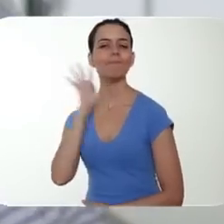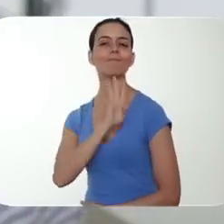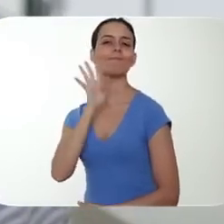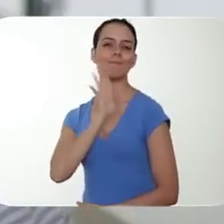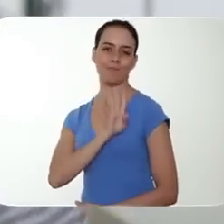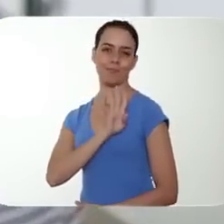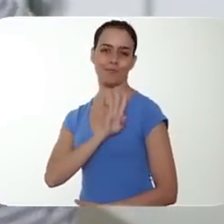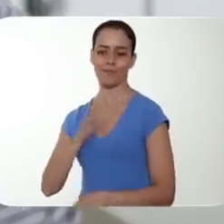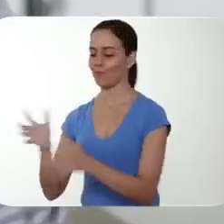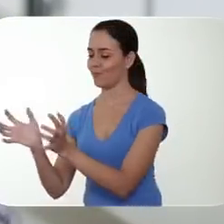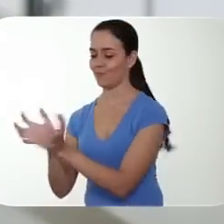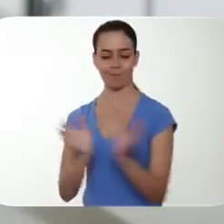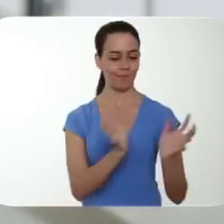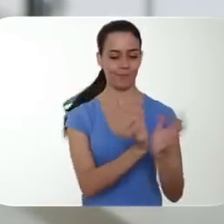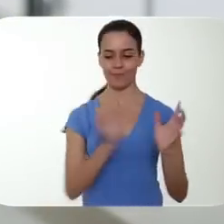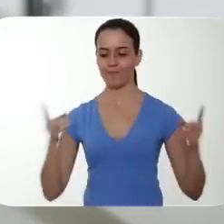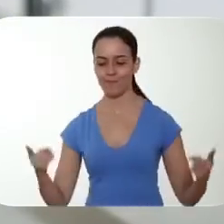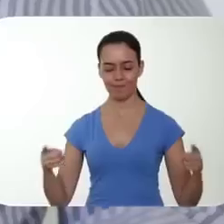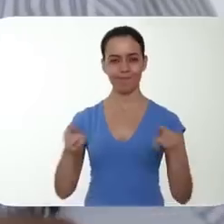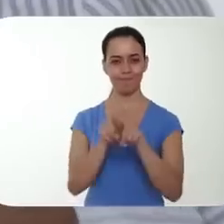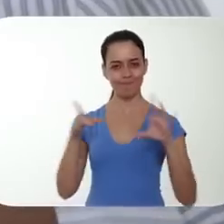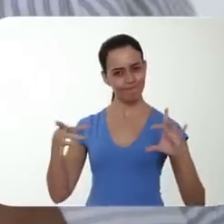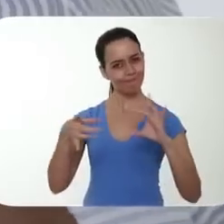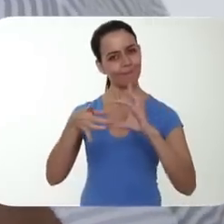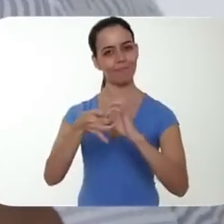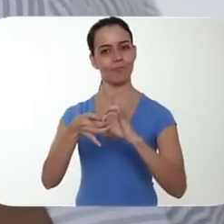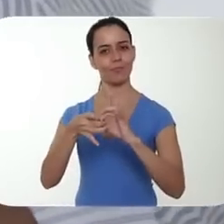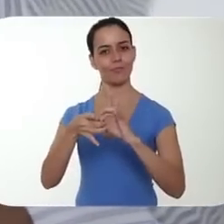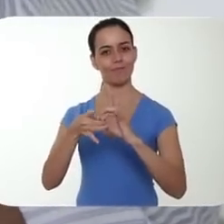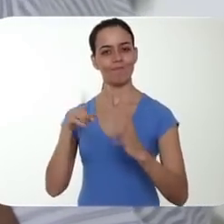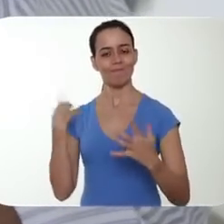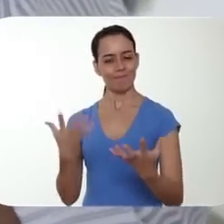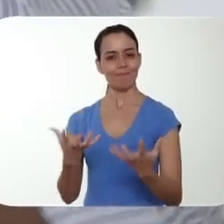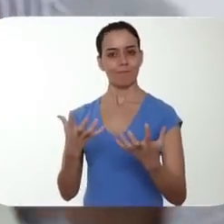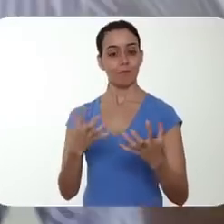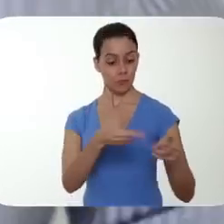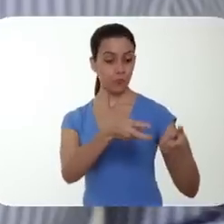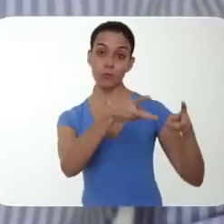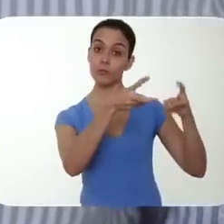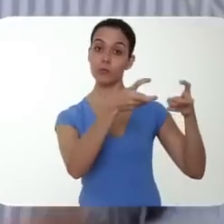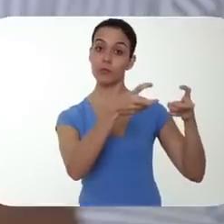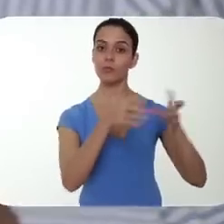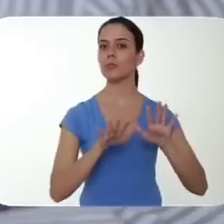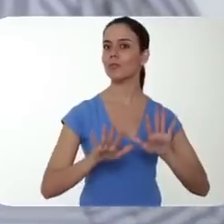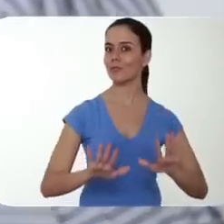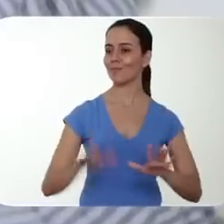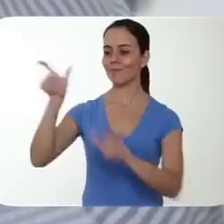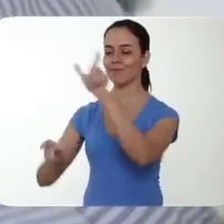bacana. Que a gente une forças da equipe PDV, a gente quer simplesmente ganhar dinheiro